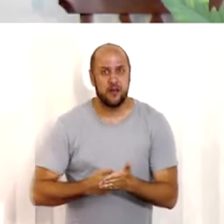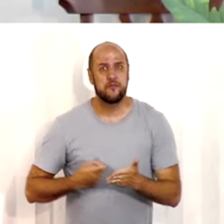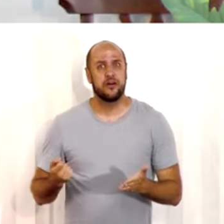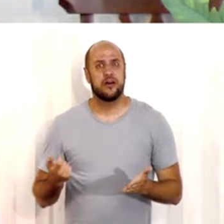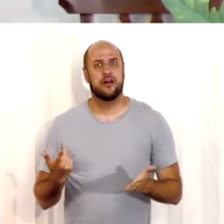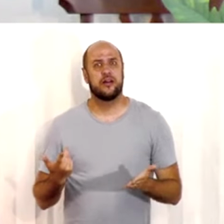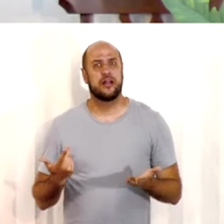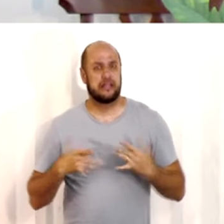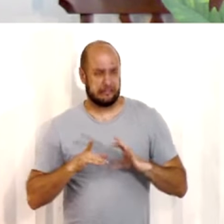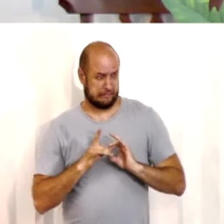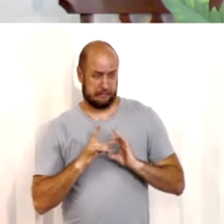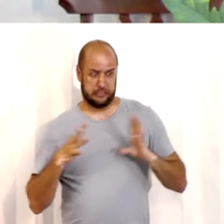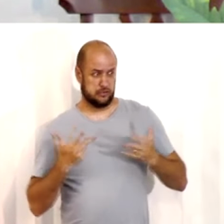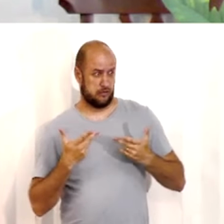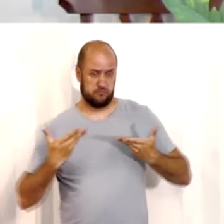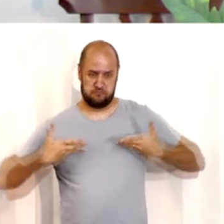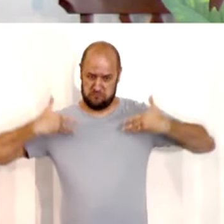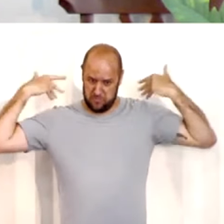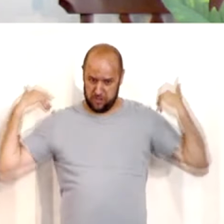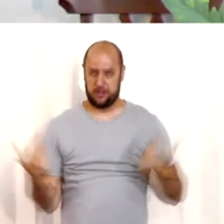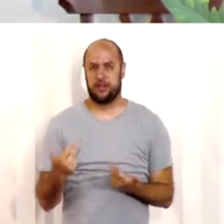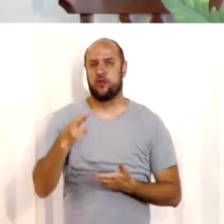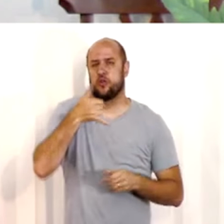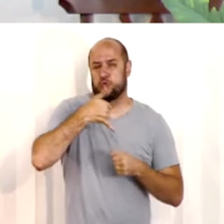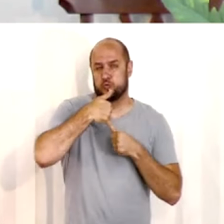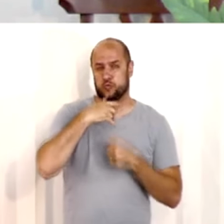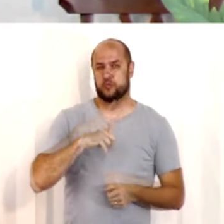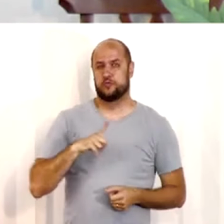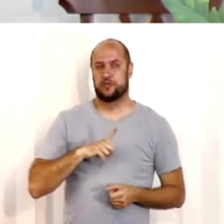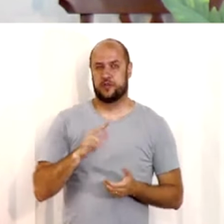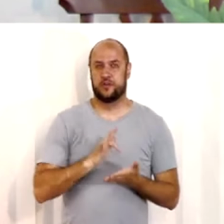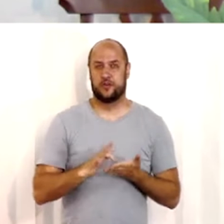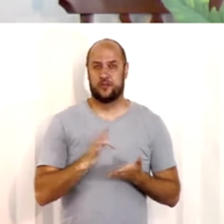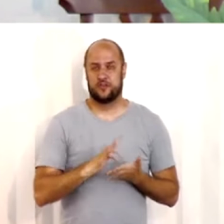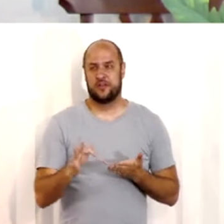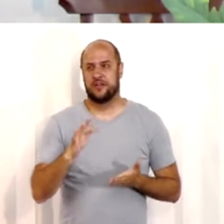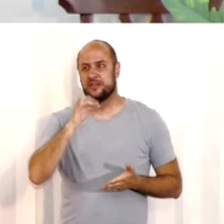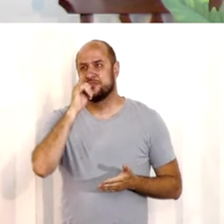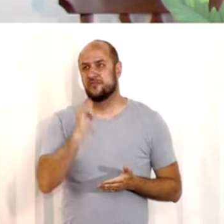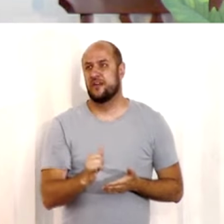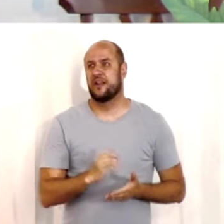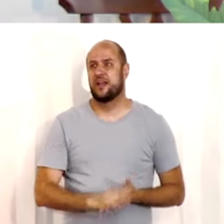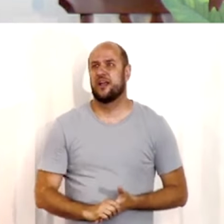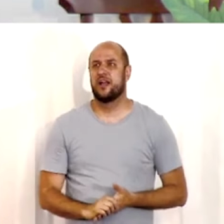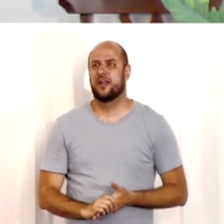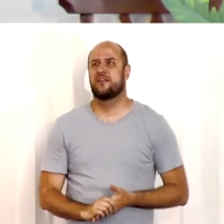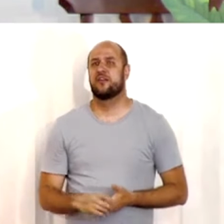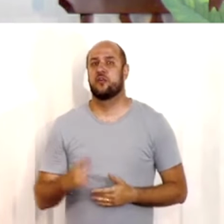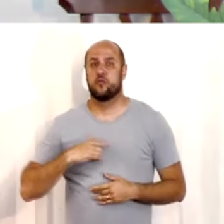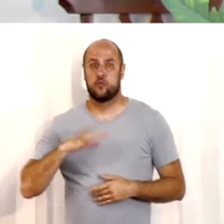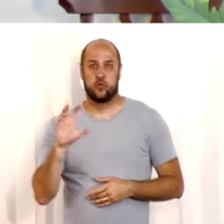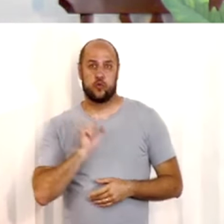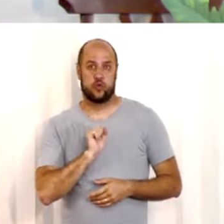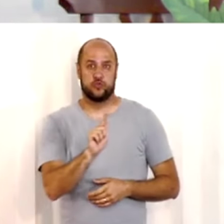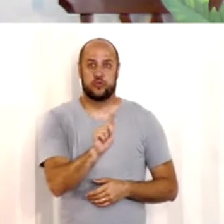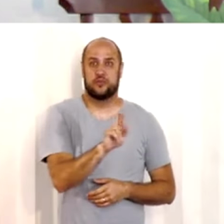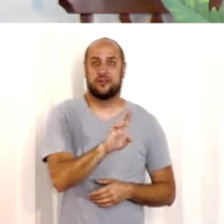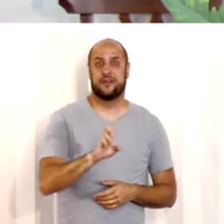gente usava as expressões lá no sul, quando víamos o adversário nosso, eu sou um gremista inveterado, quando víamos o